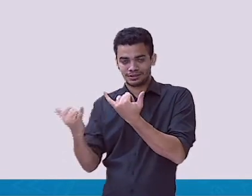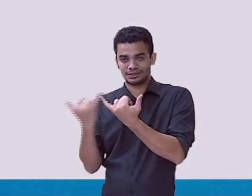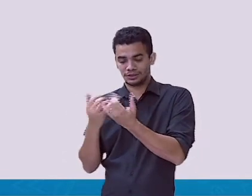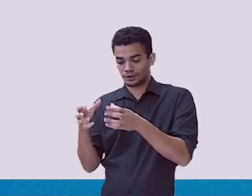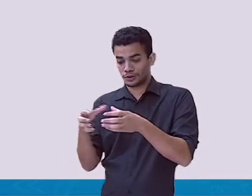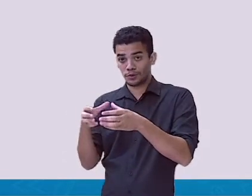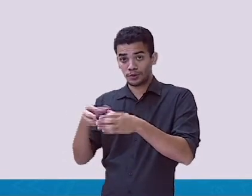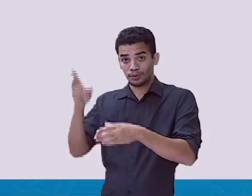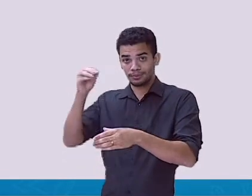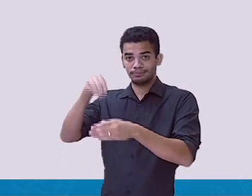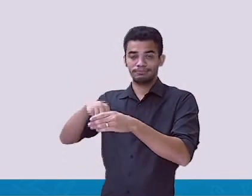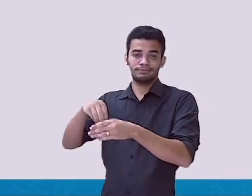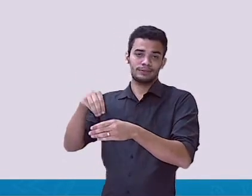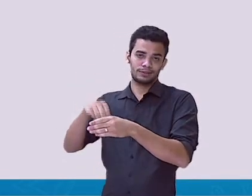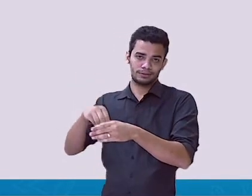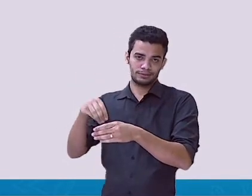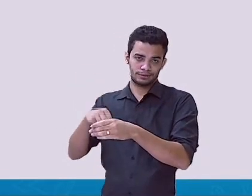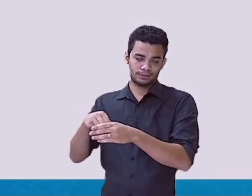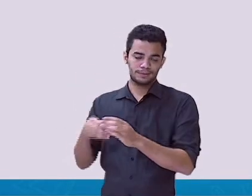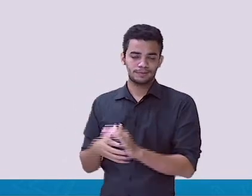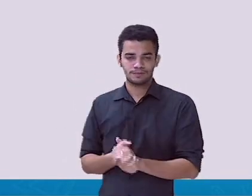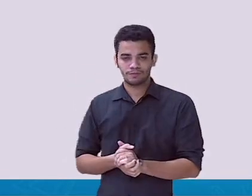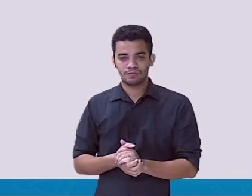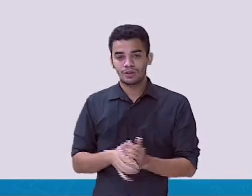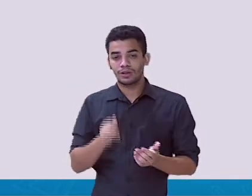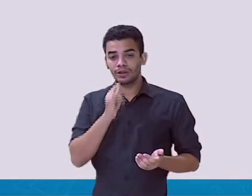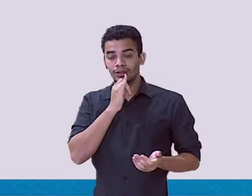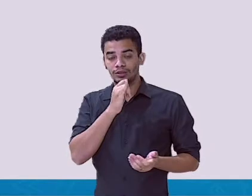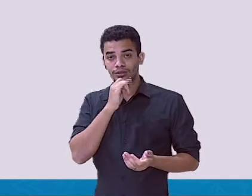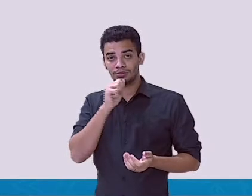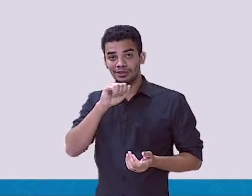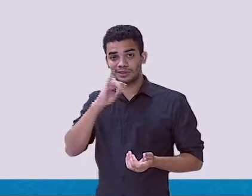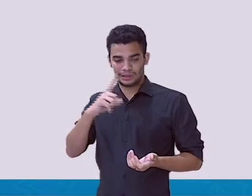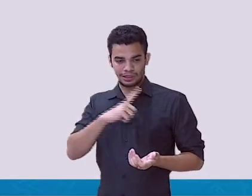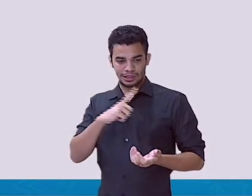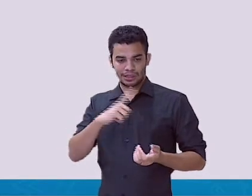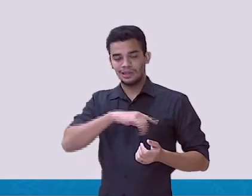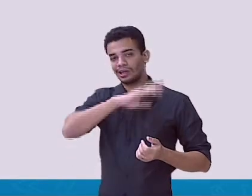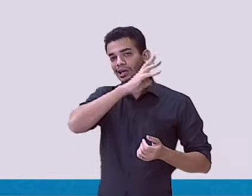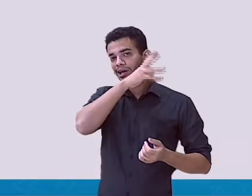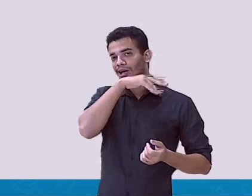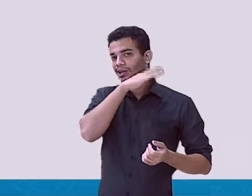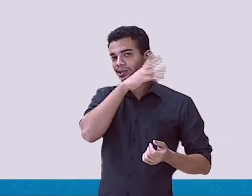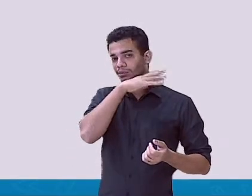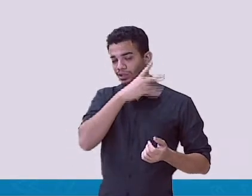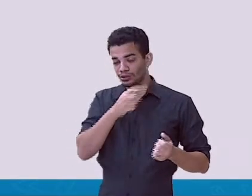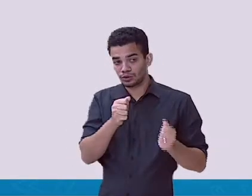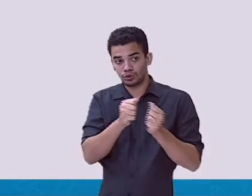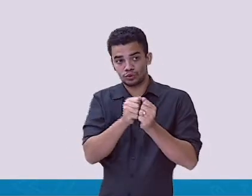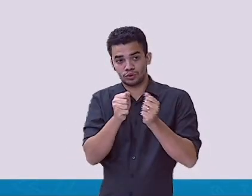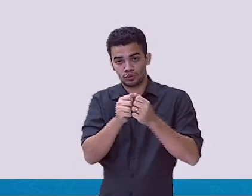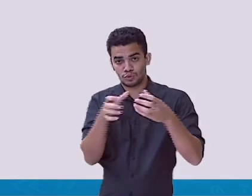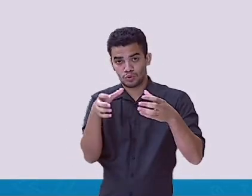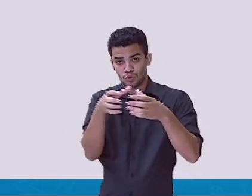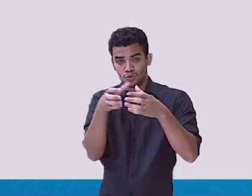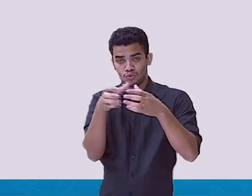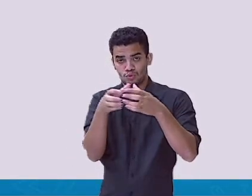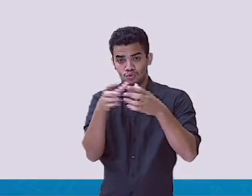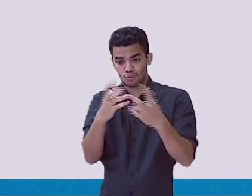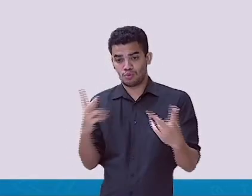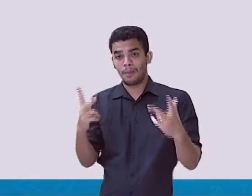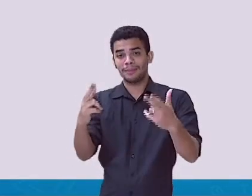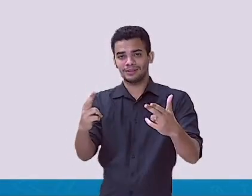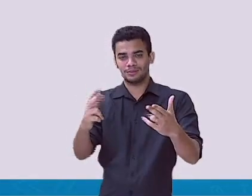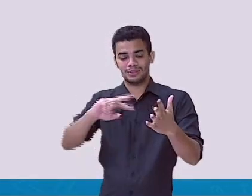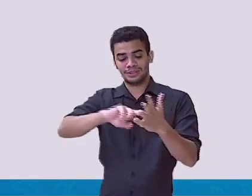está colocado, inserido, né? Os animais inseridos no grupo devido às suas características. Então, para estarem